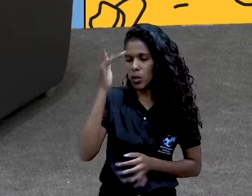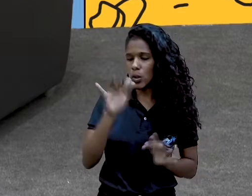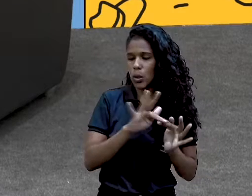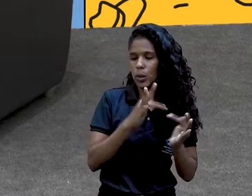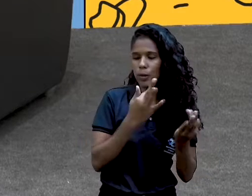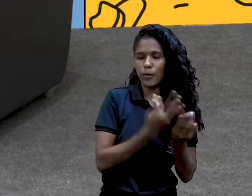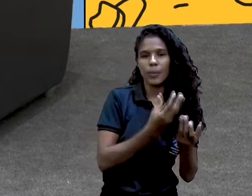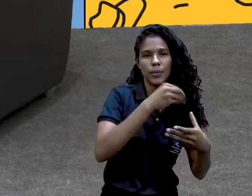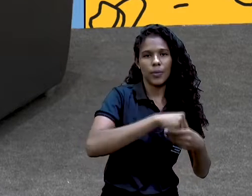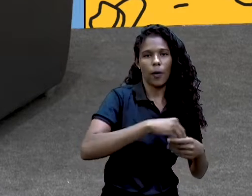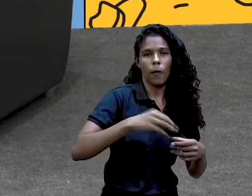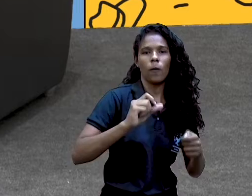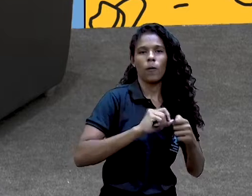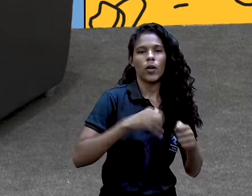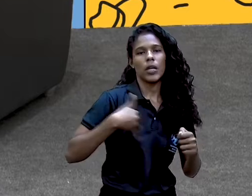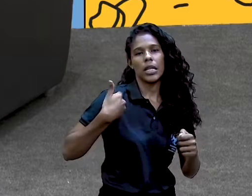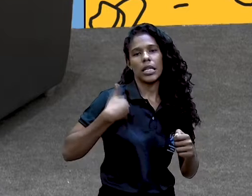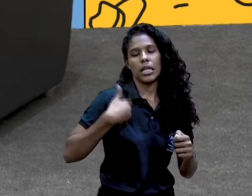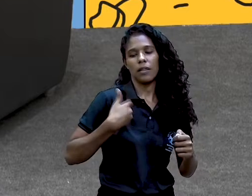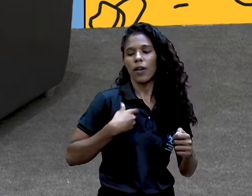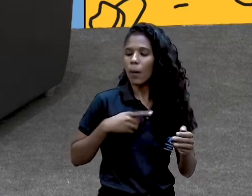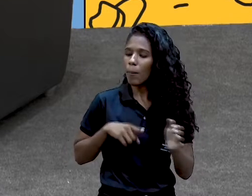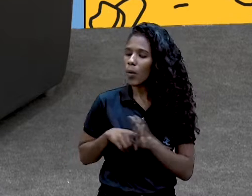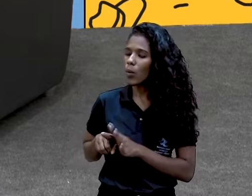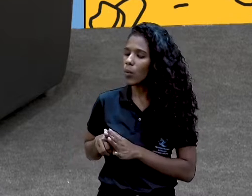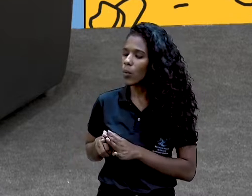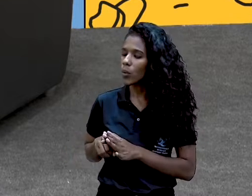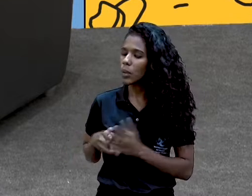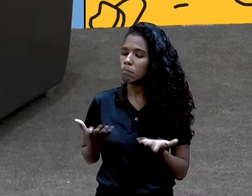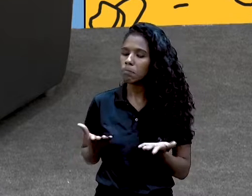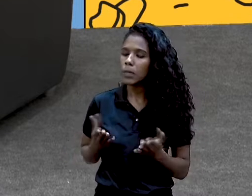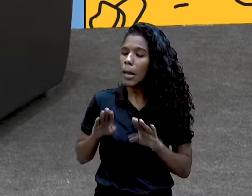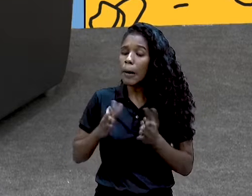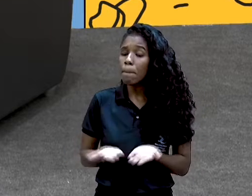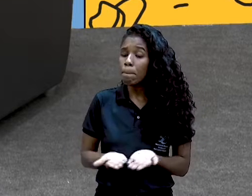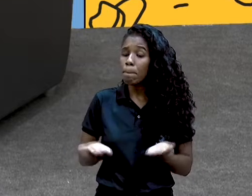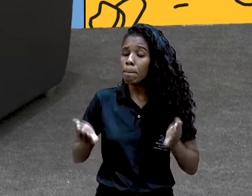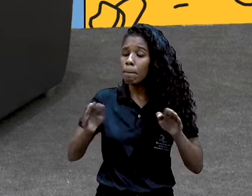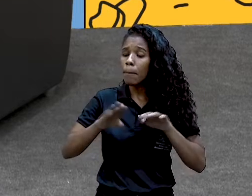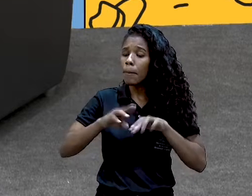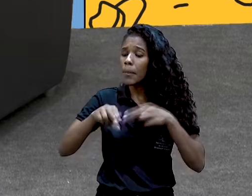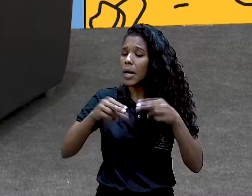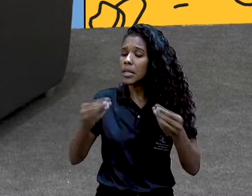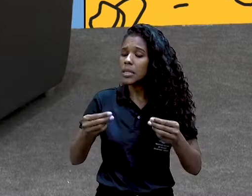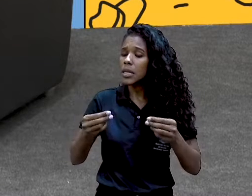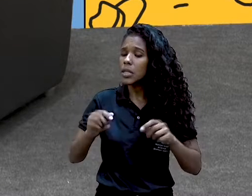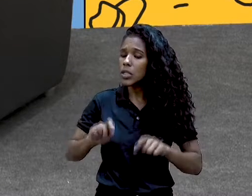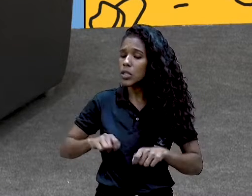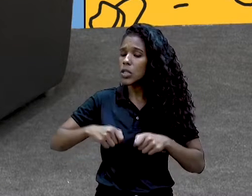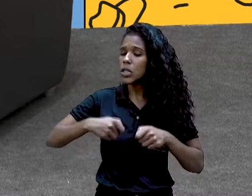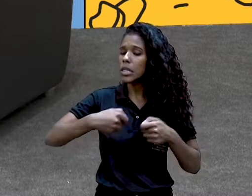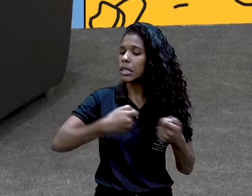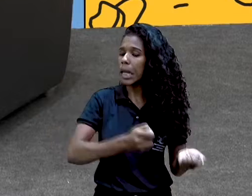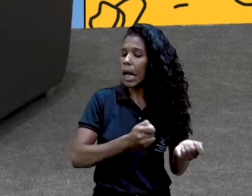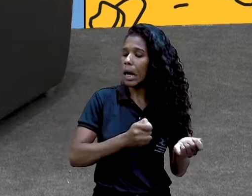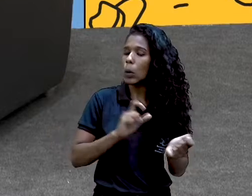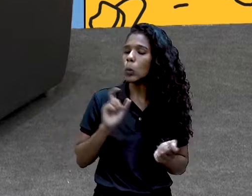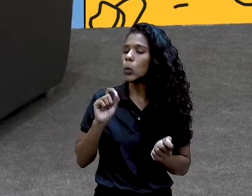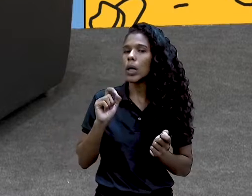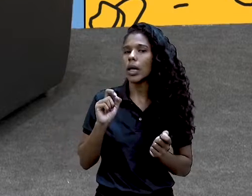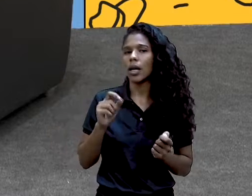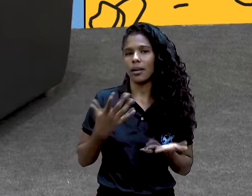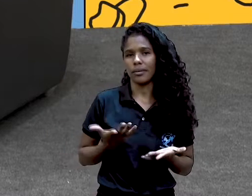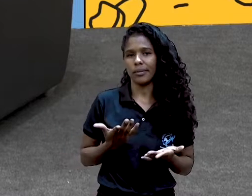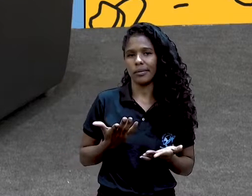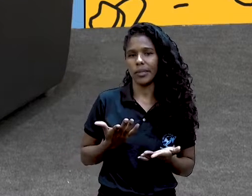um presente. Então, quando você permite que ele tome pequenas decisões todos os dias, você está, além de valorizando a